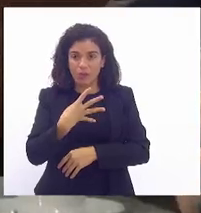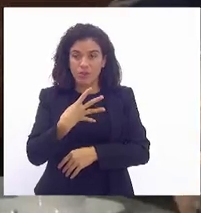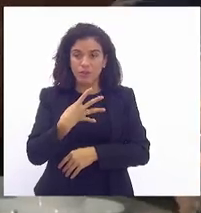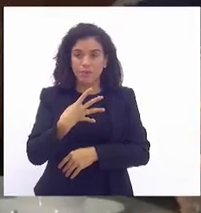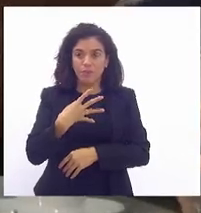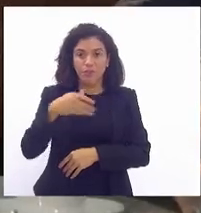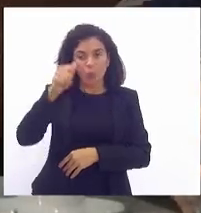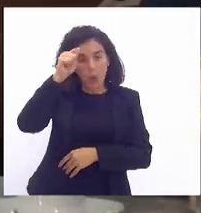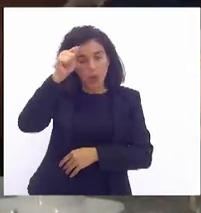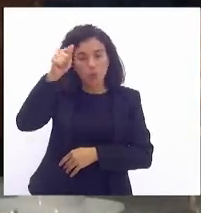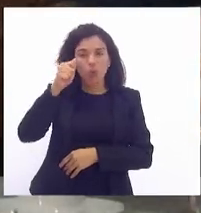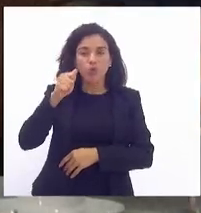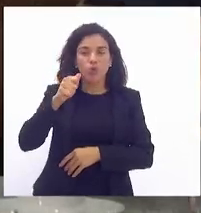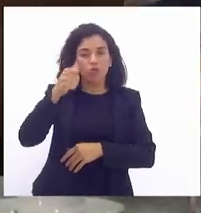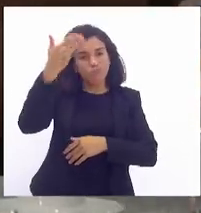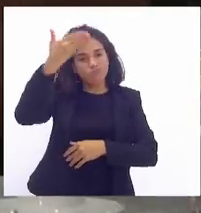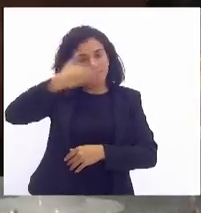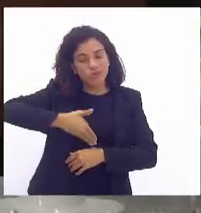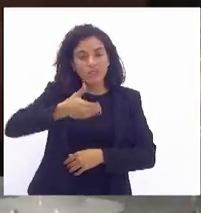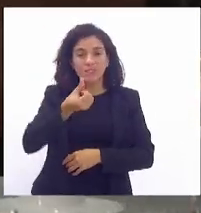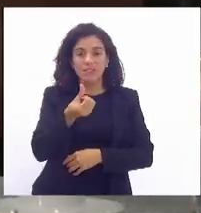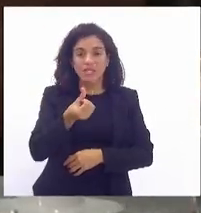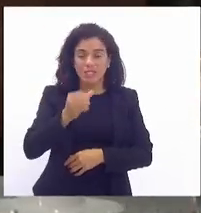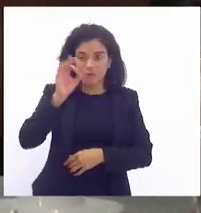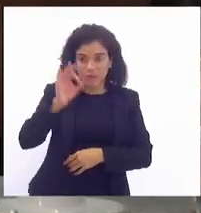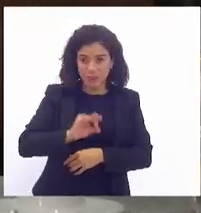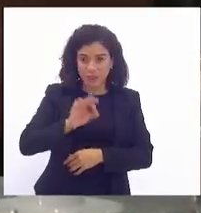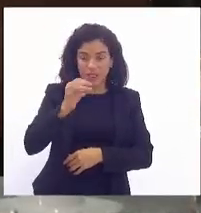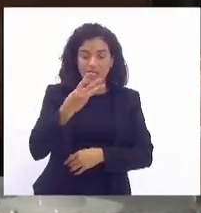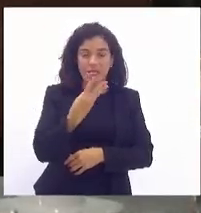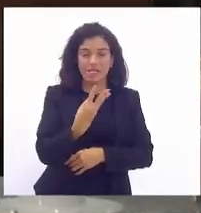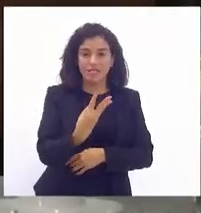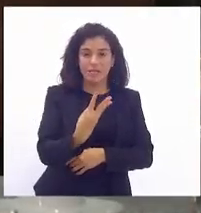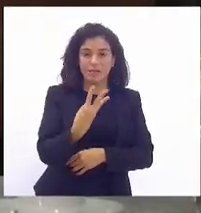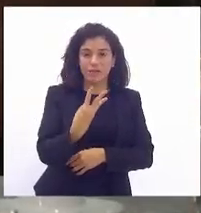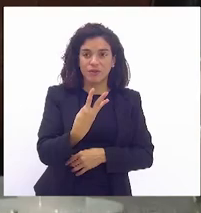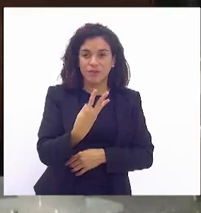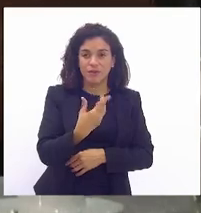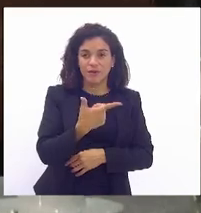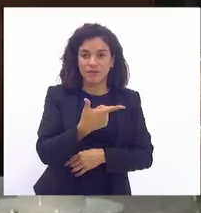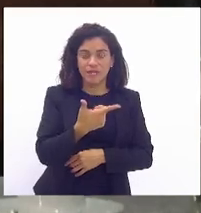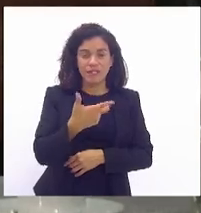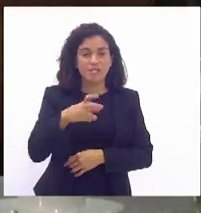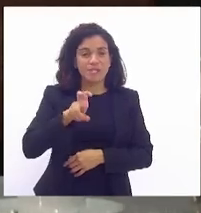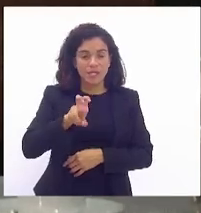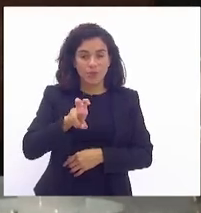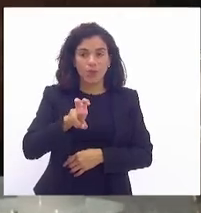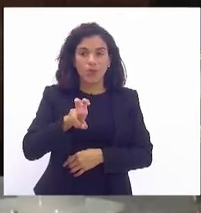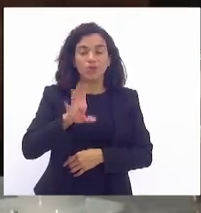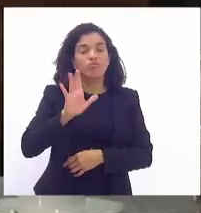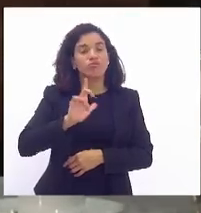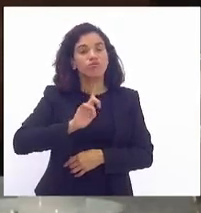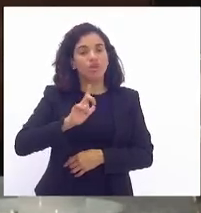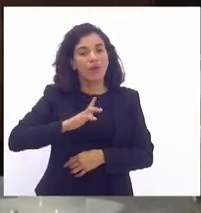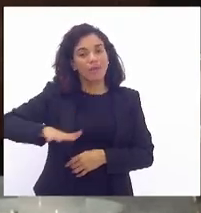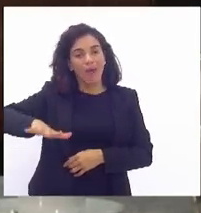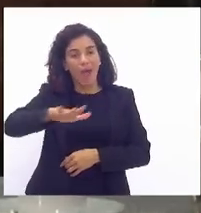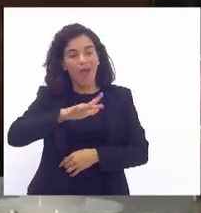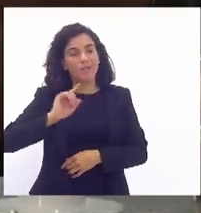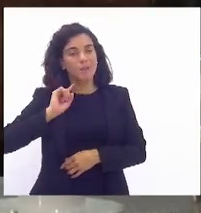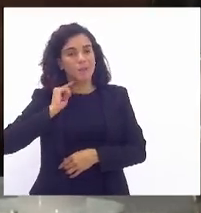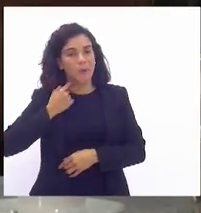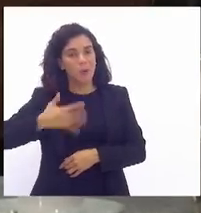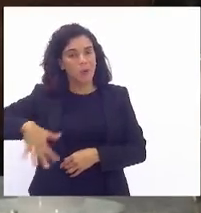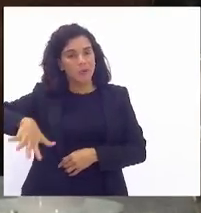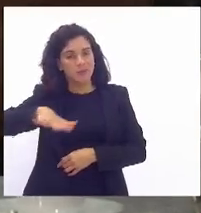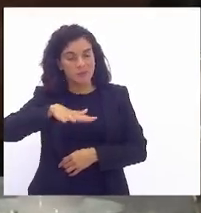autora verificou que 6% de 5.325 internações estavam relacionadas à poluição.